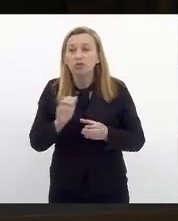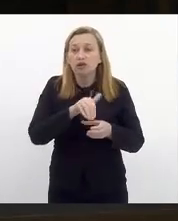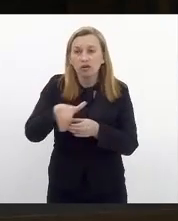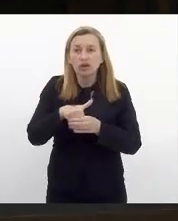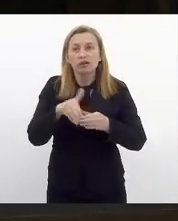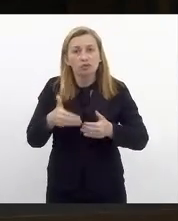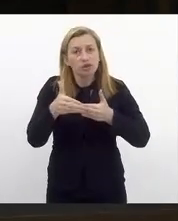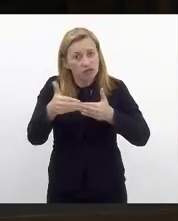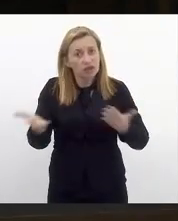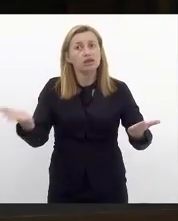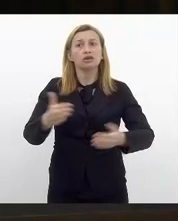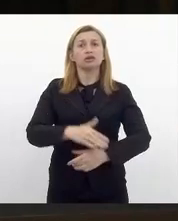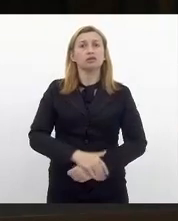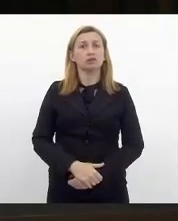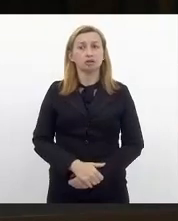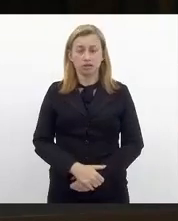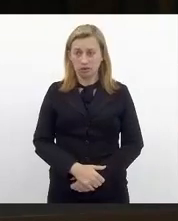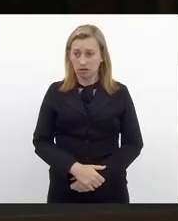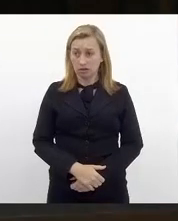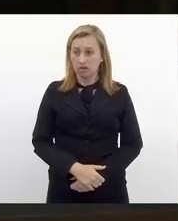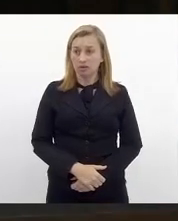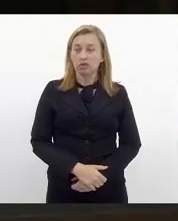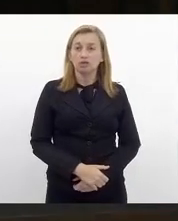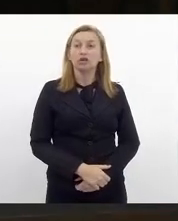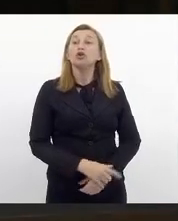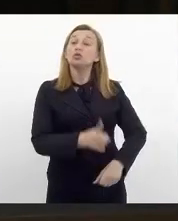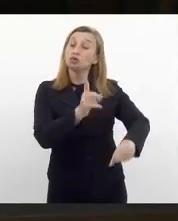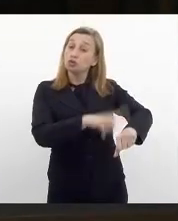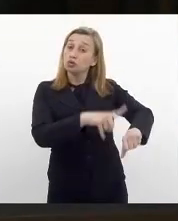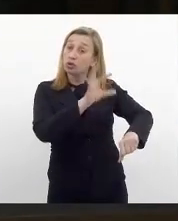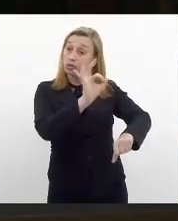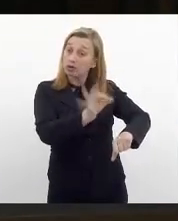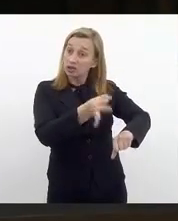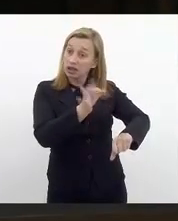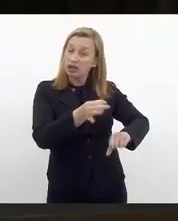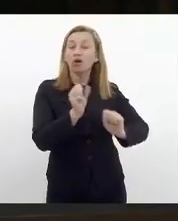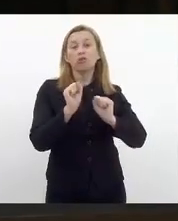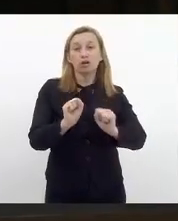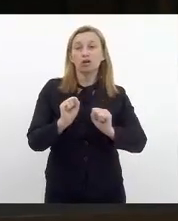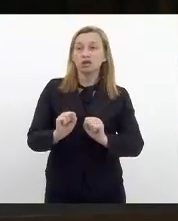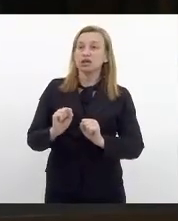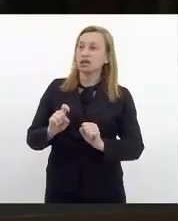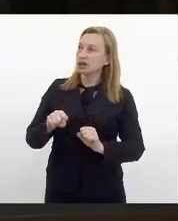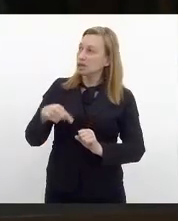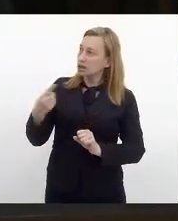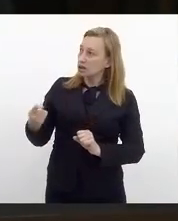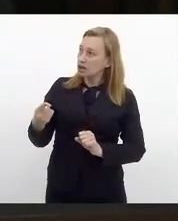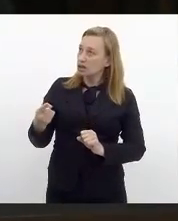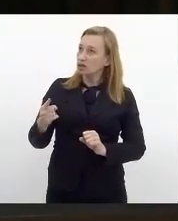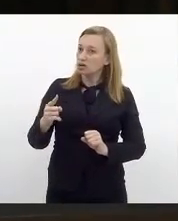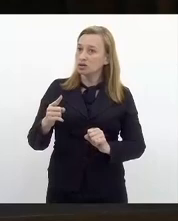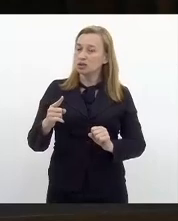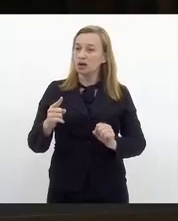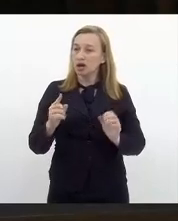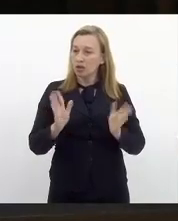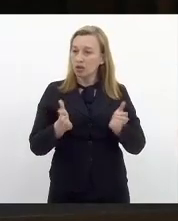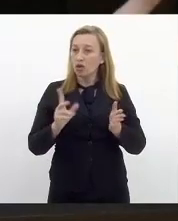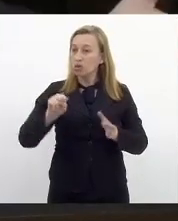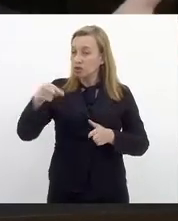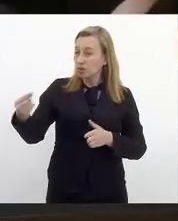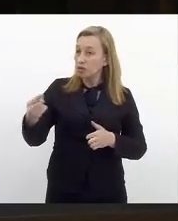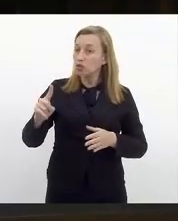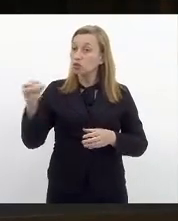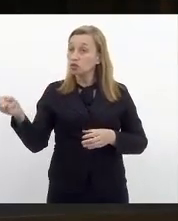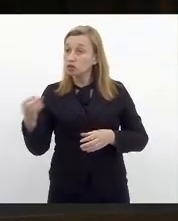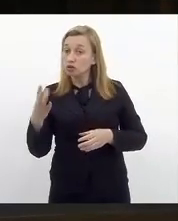questão vamos avançar bom e no tempo oportuno pode ser nessa legislatura outro os novos viram a